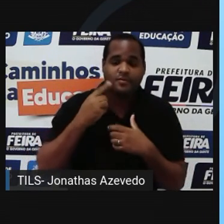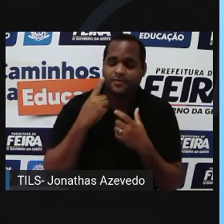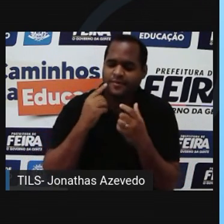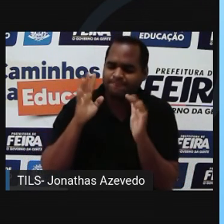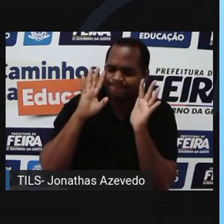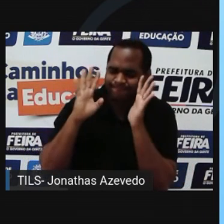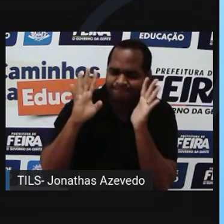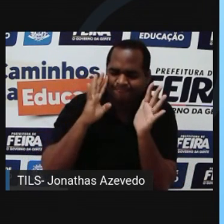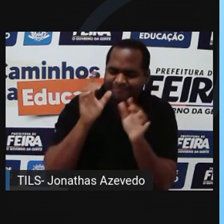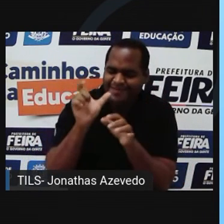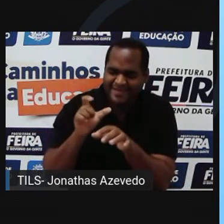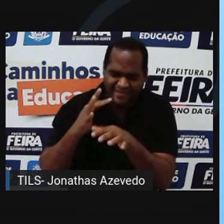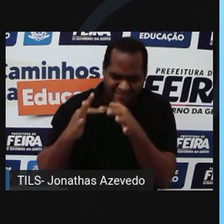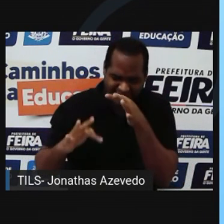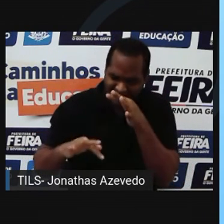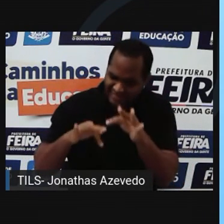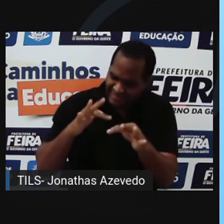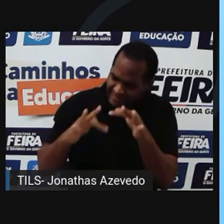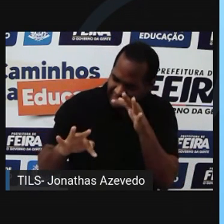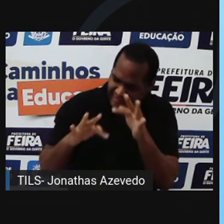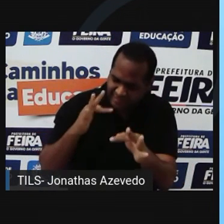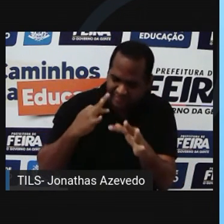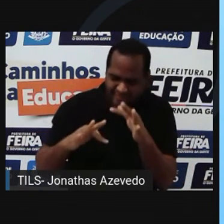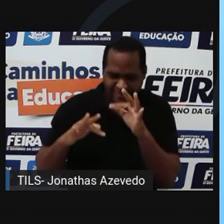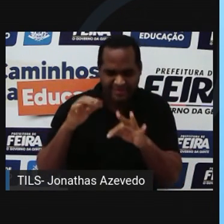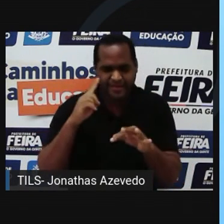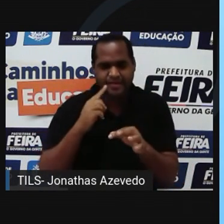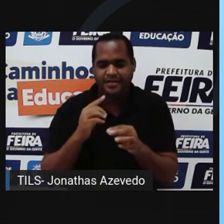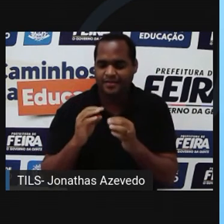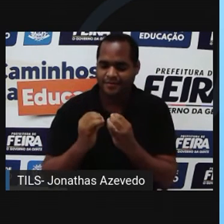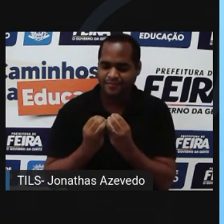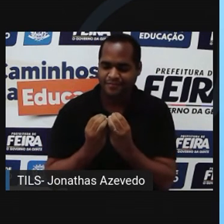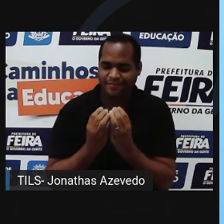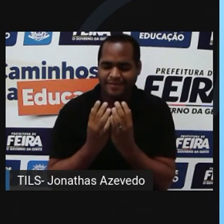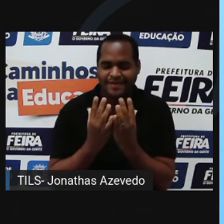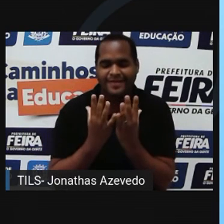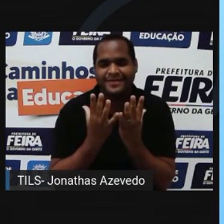Pensem nas feridas como rosas cálidas.